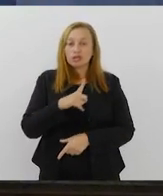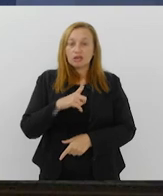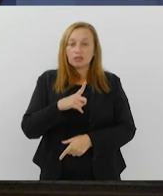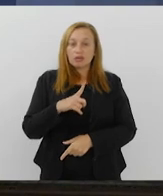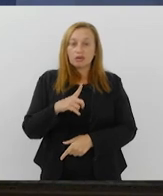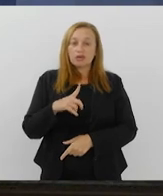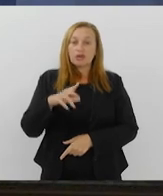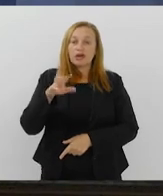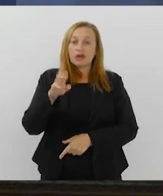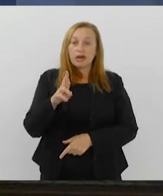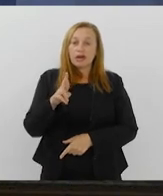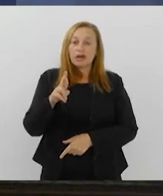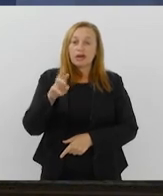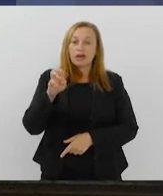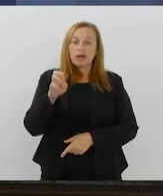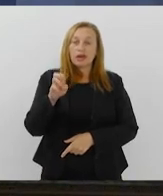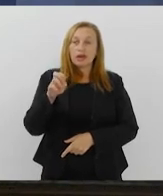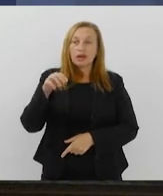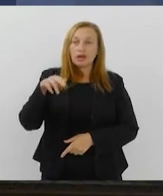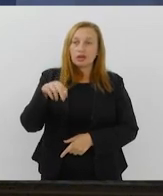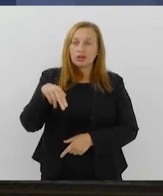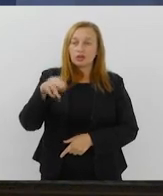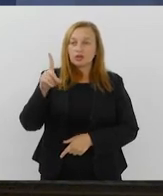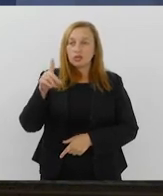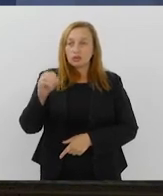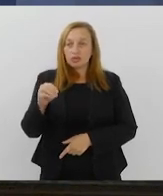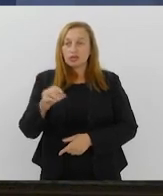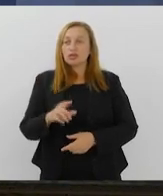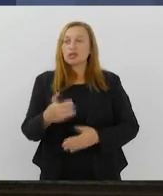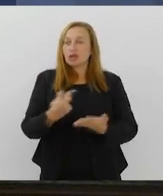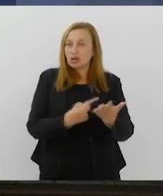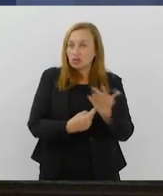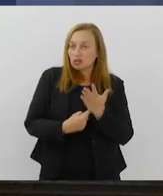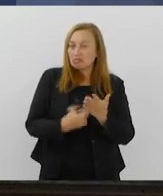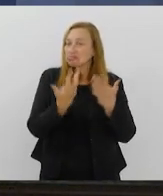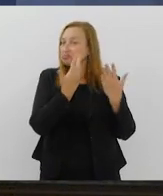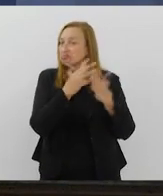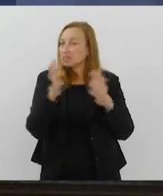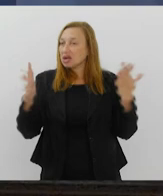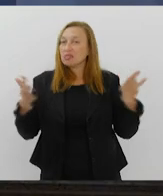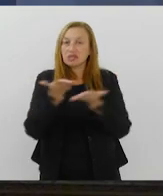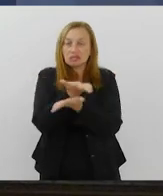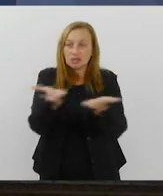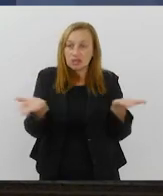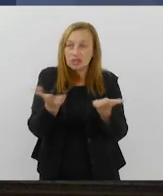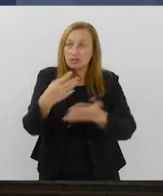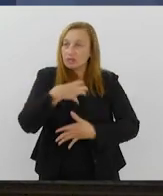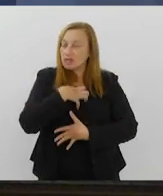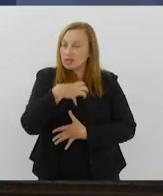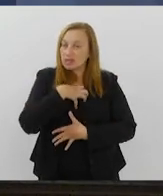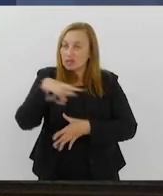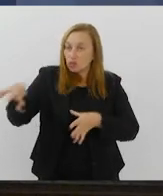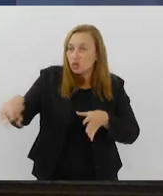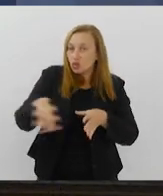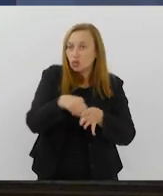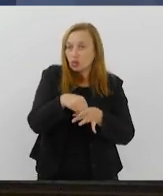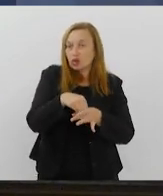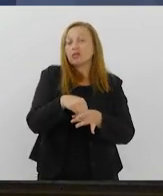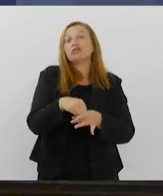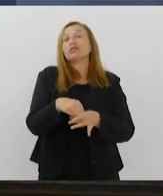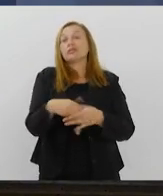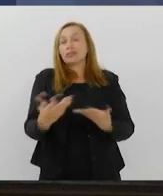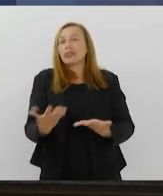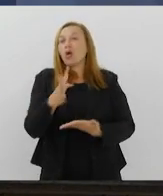não é? Que tanto nos ajudou, enfim... Vocês estão todos de parabéns, me sinto incluído. Inclusive,